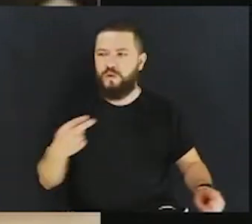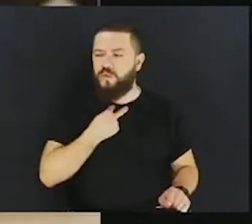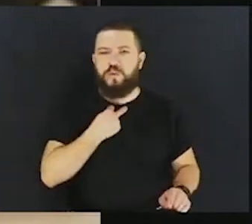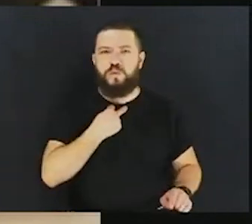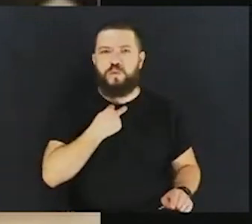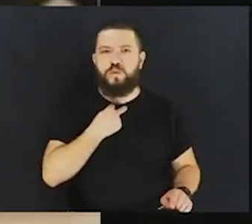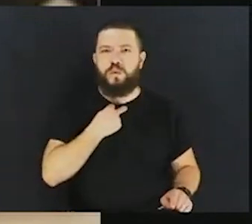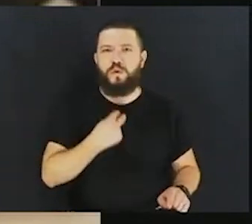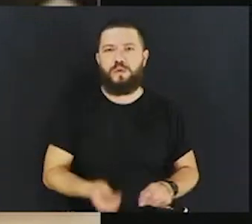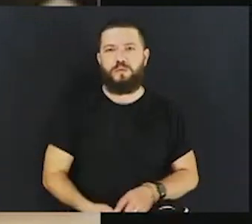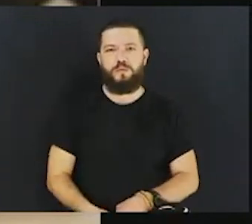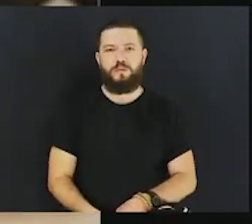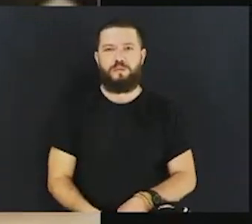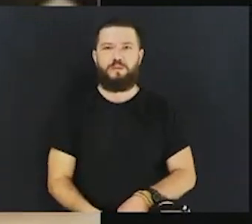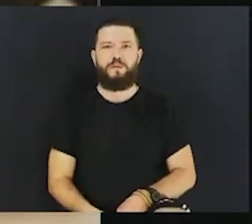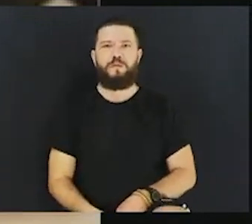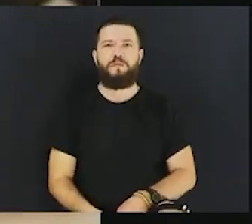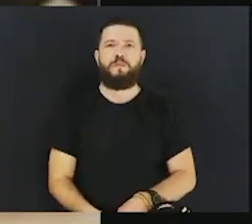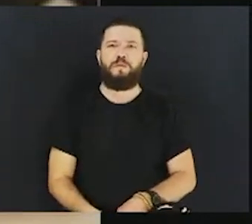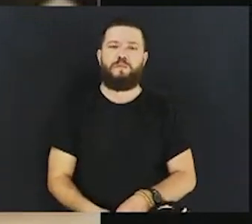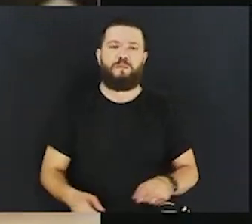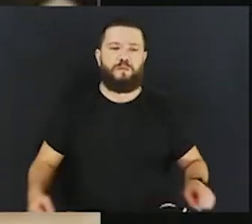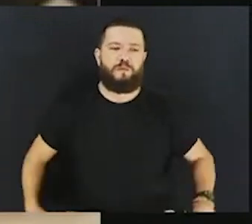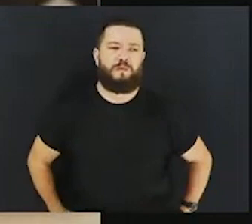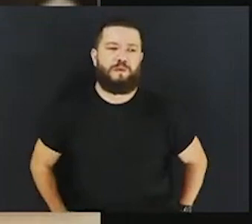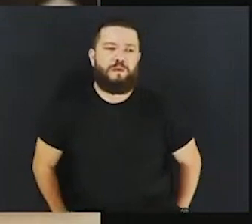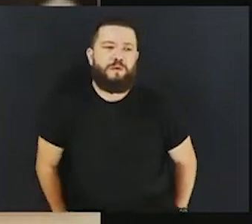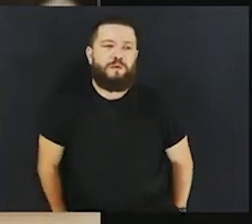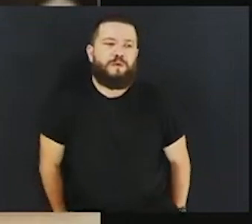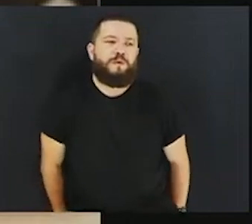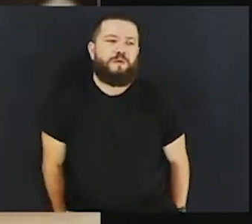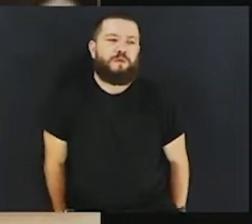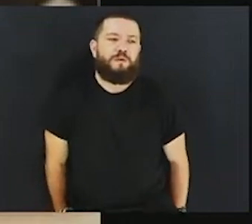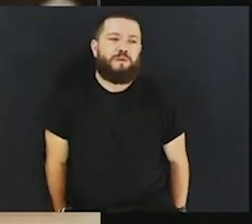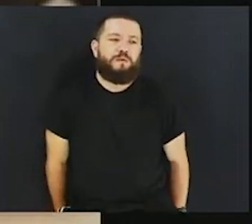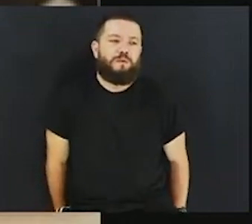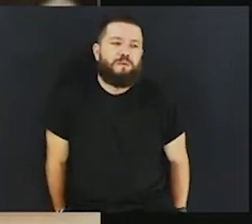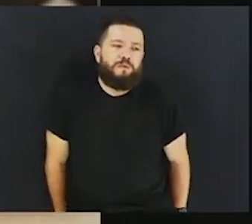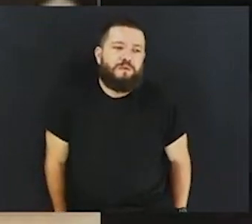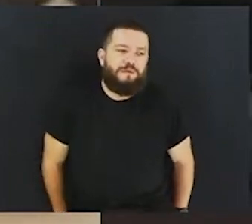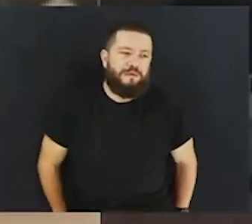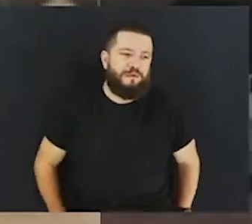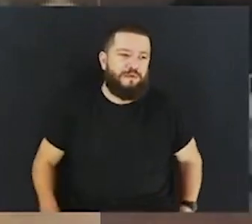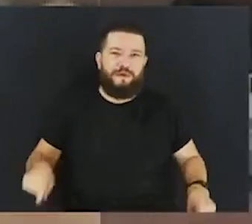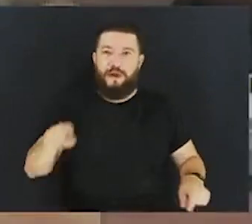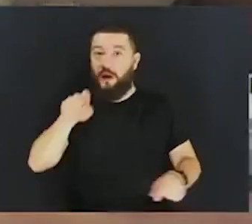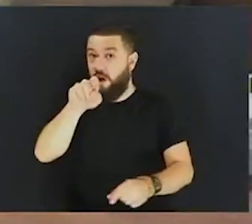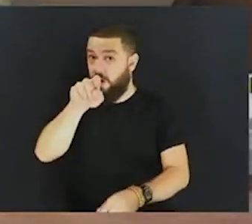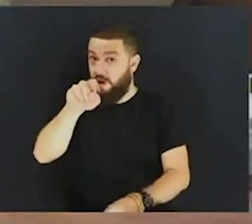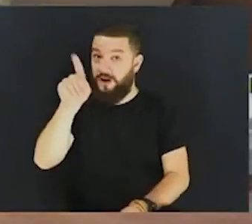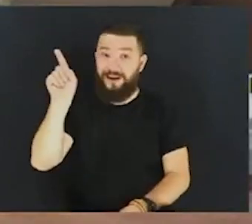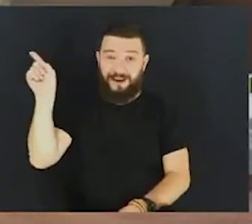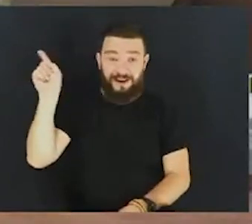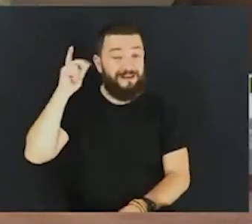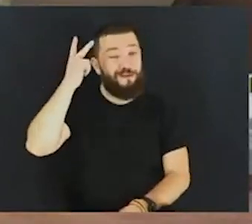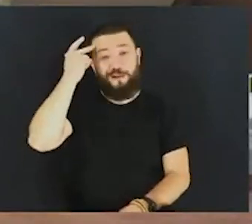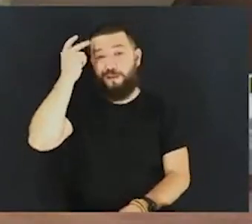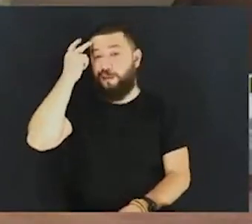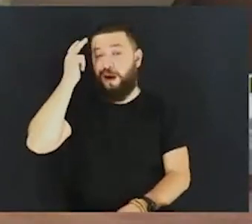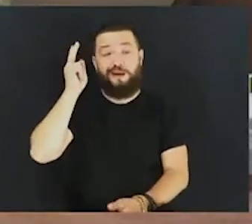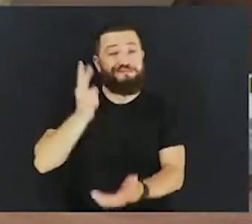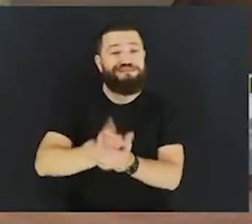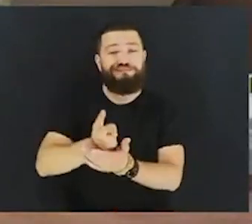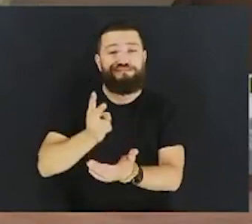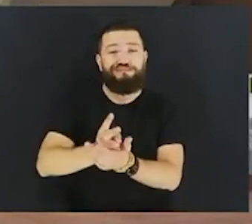universidades tenham esse tipo de situação. E isto aqui, acreditem, não é incomum. Portanto, eu, como mulher, como vereadora,